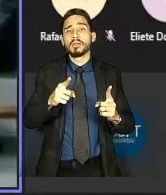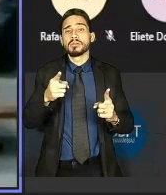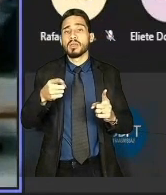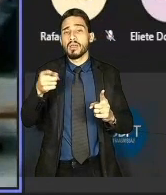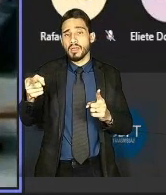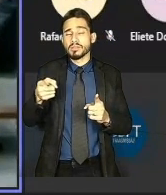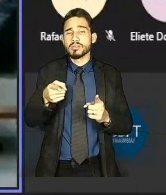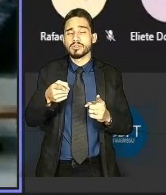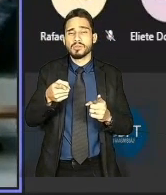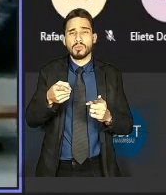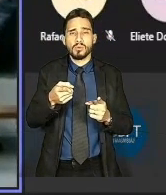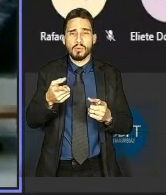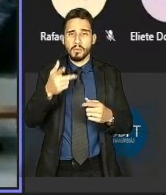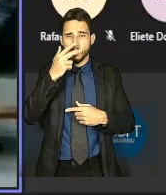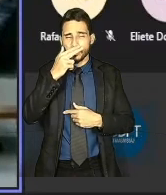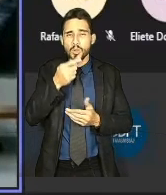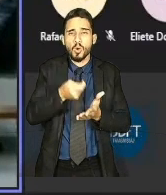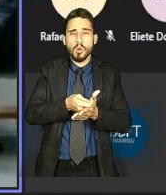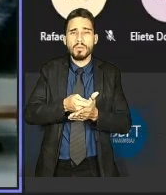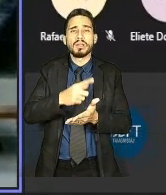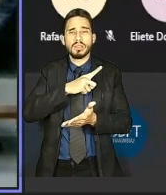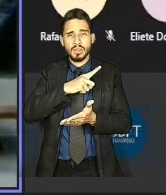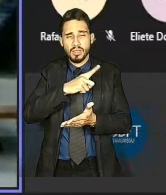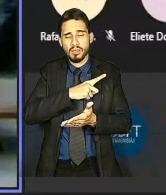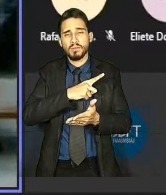Mas o fato é que essas cobranças foram